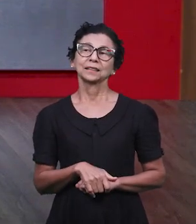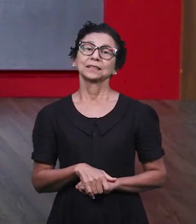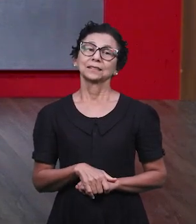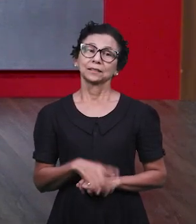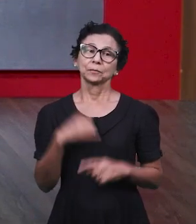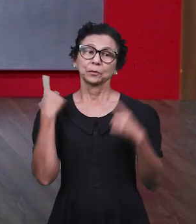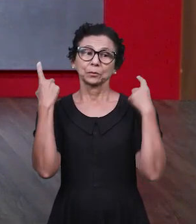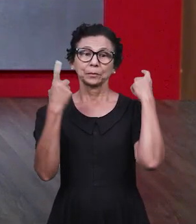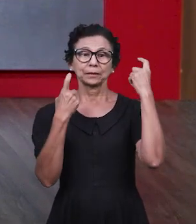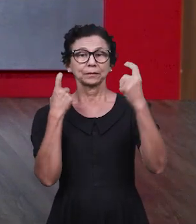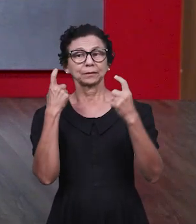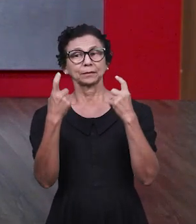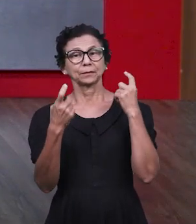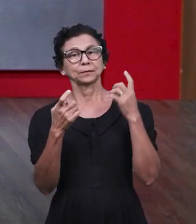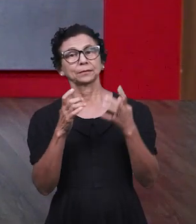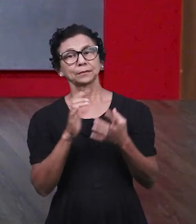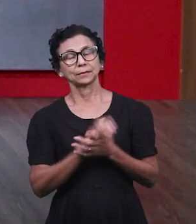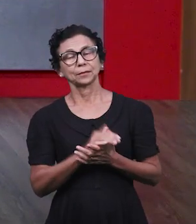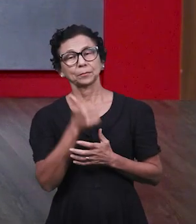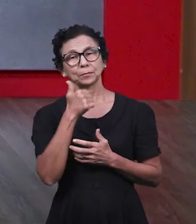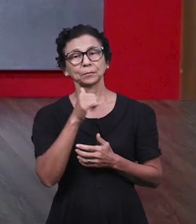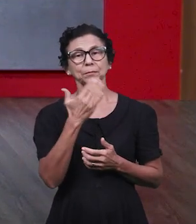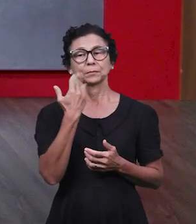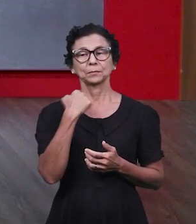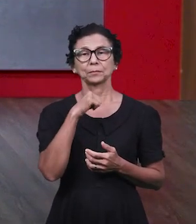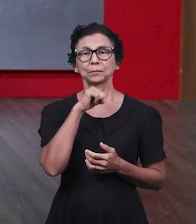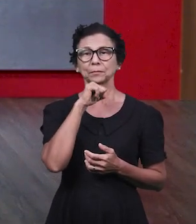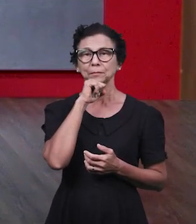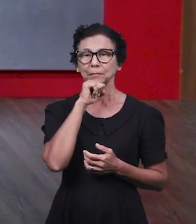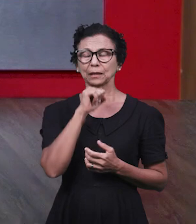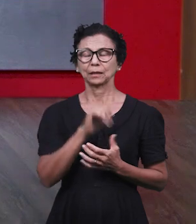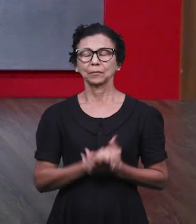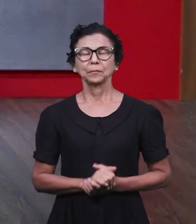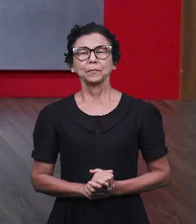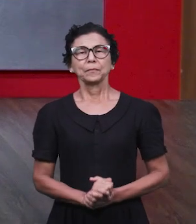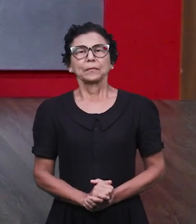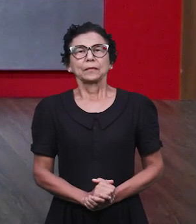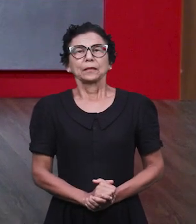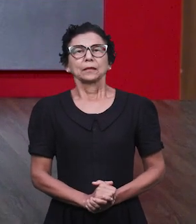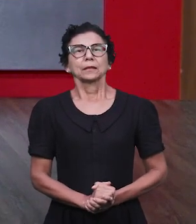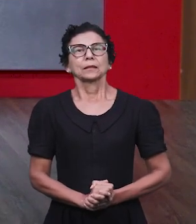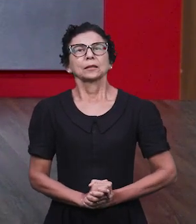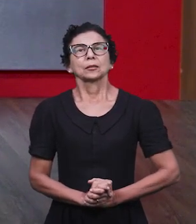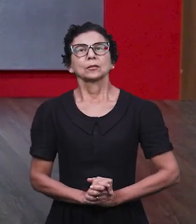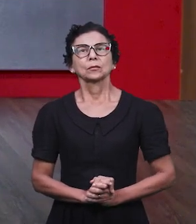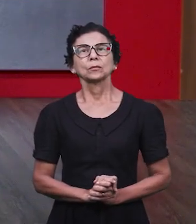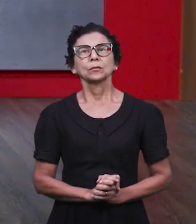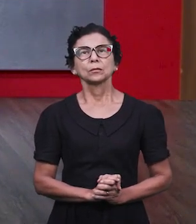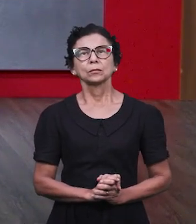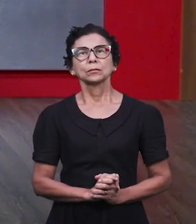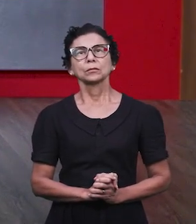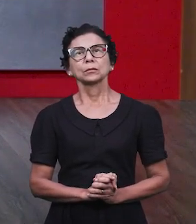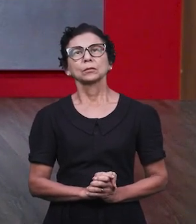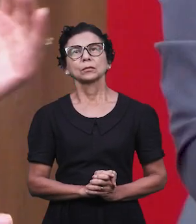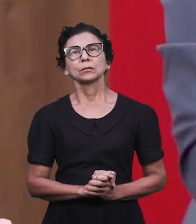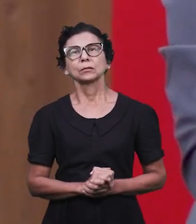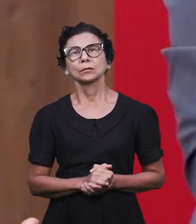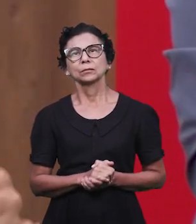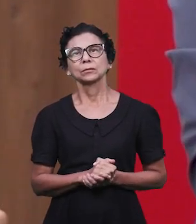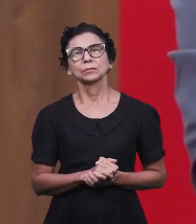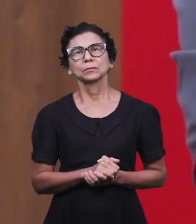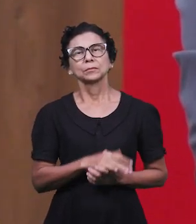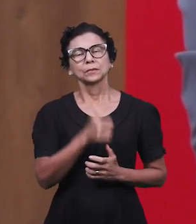se preocupa, né? No nosso dia a dia clínico, quando os pais chegam com essas crianças no